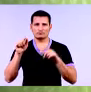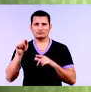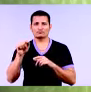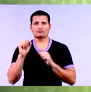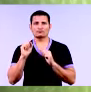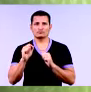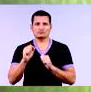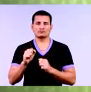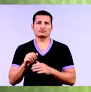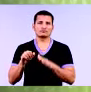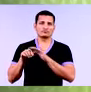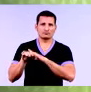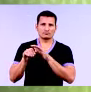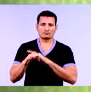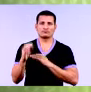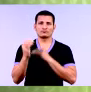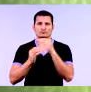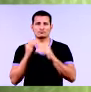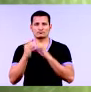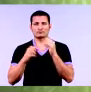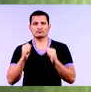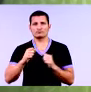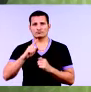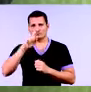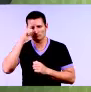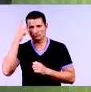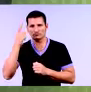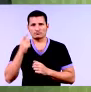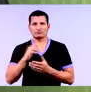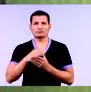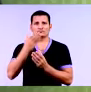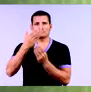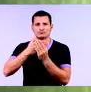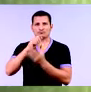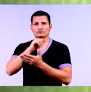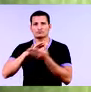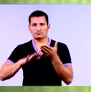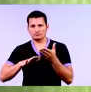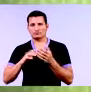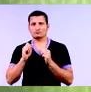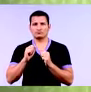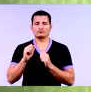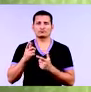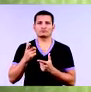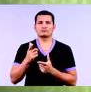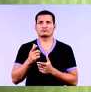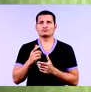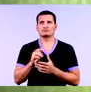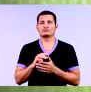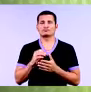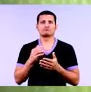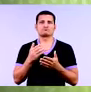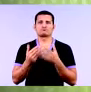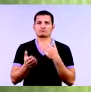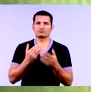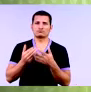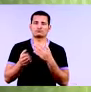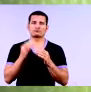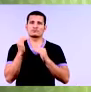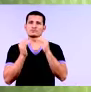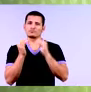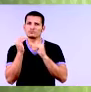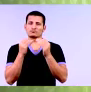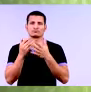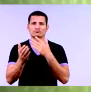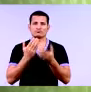posso gravar no banco de dados, eu posso criar um arquivo texto. Nessa página eu posso fazer qualquer nível, qualquer